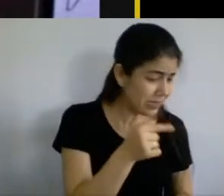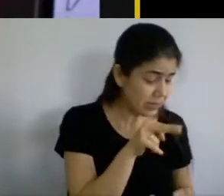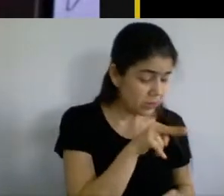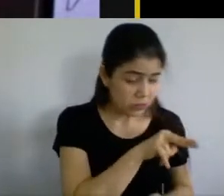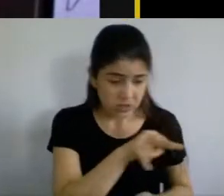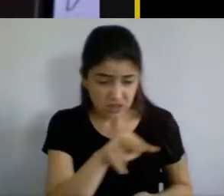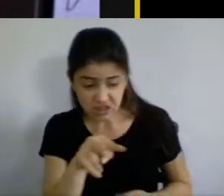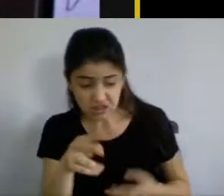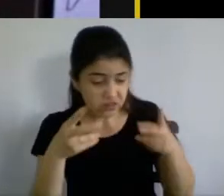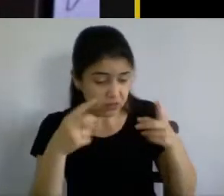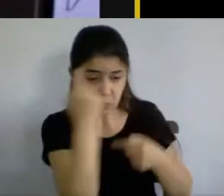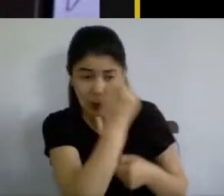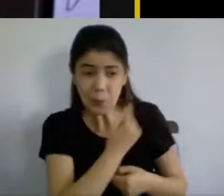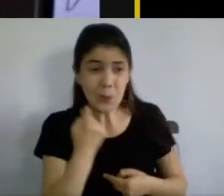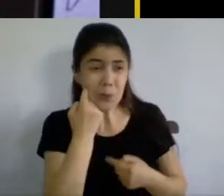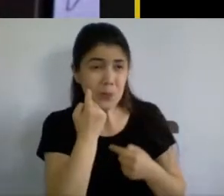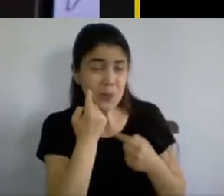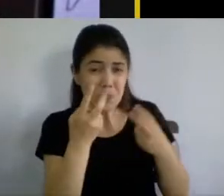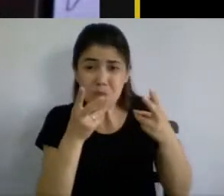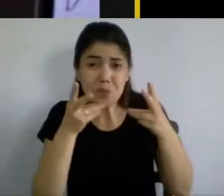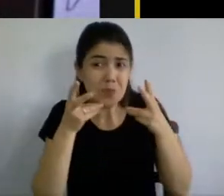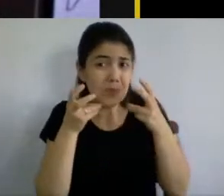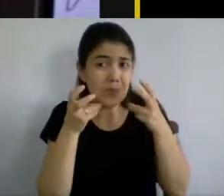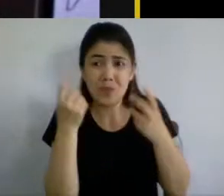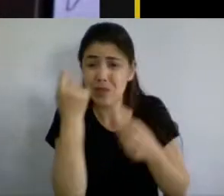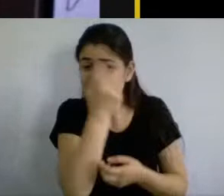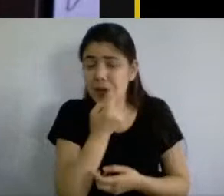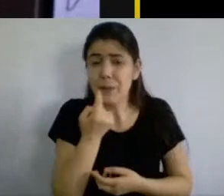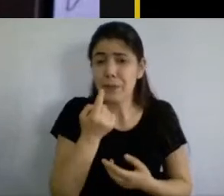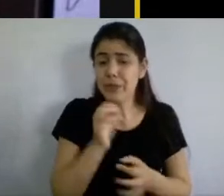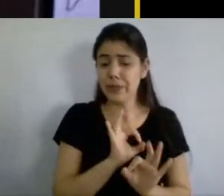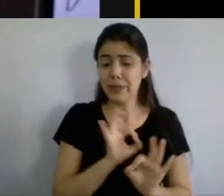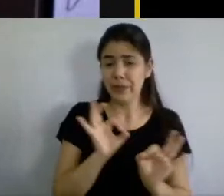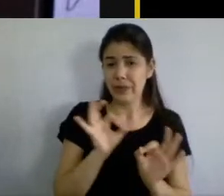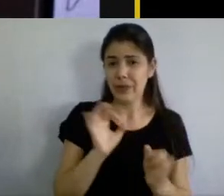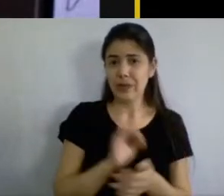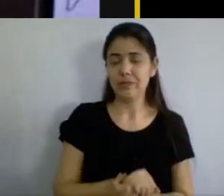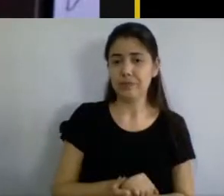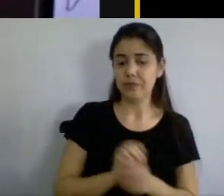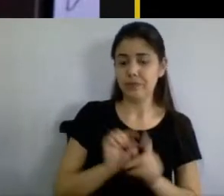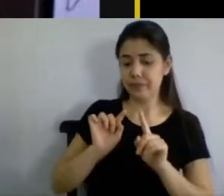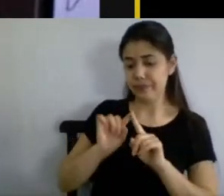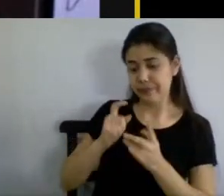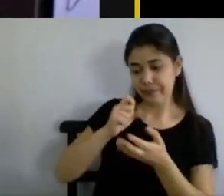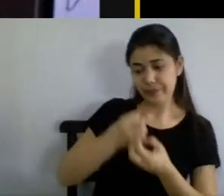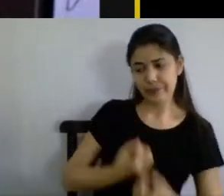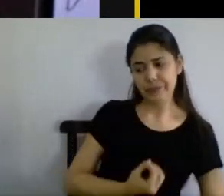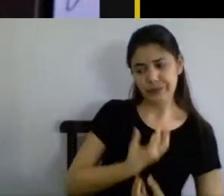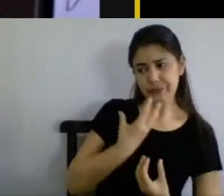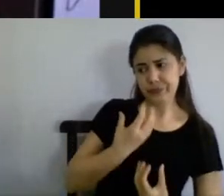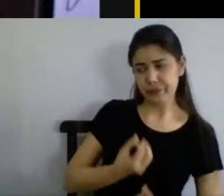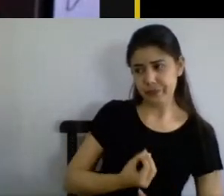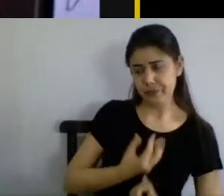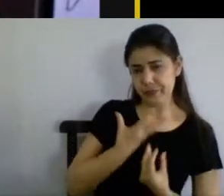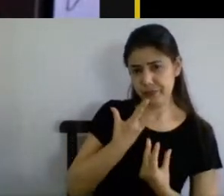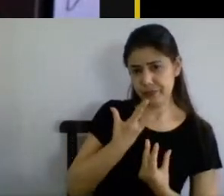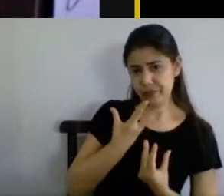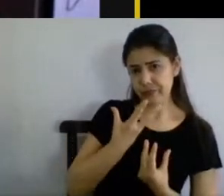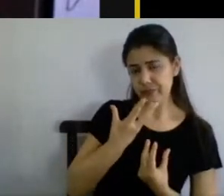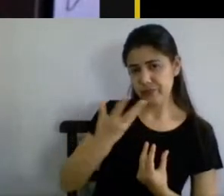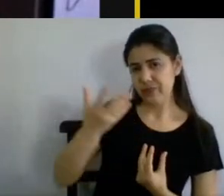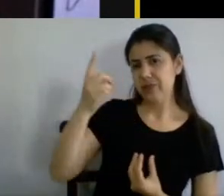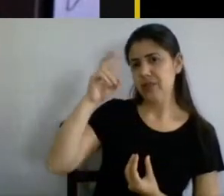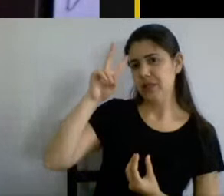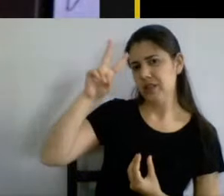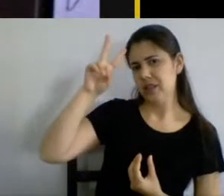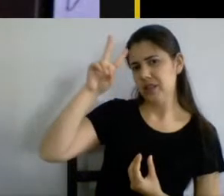misturados, Simone lhes possibilitou que as famílias achassem e enterrassem os restos de cada um deles,